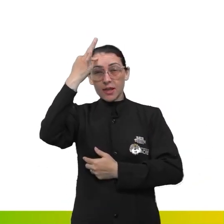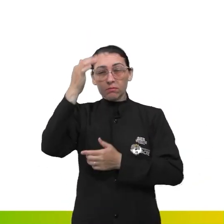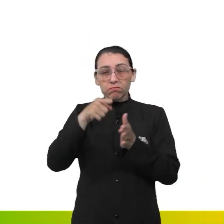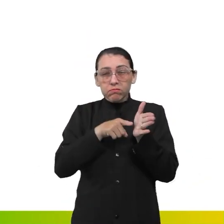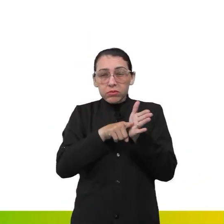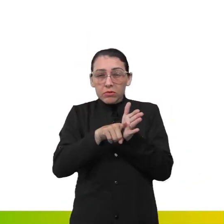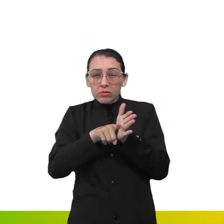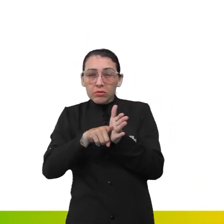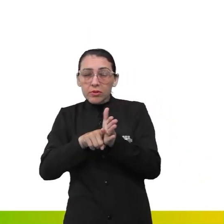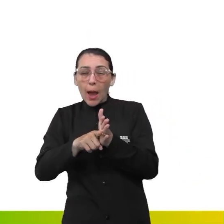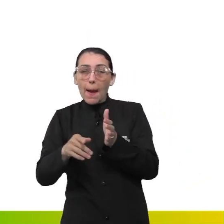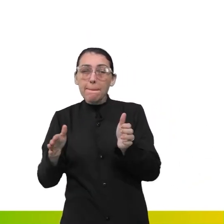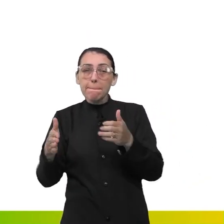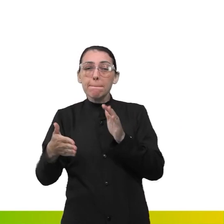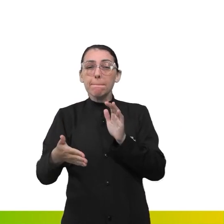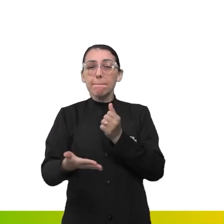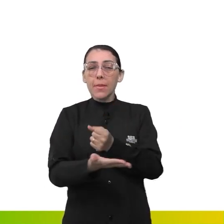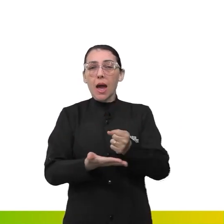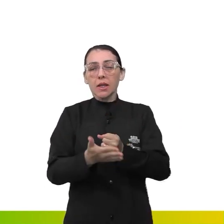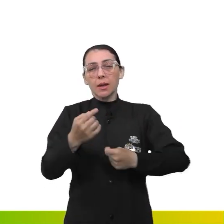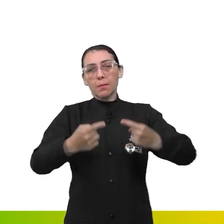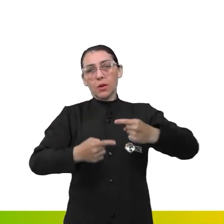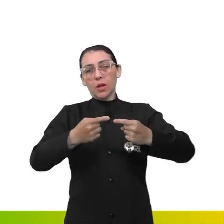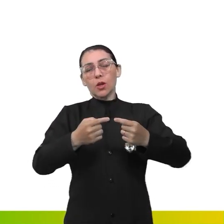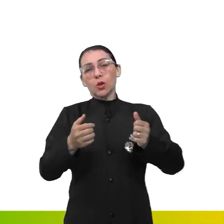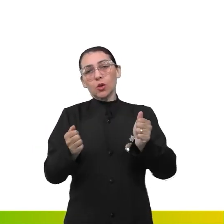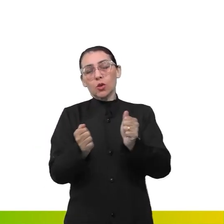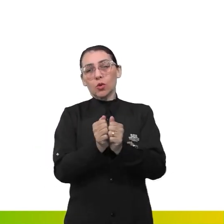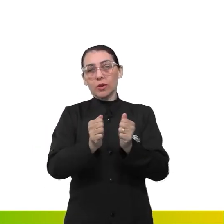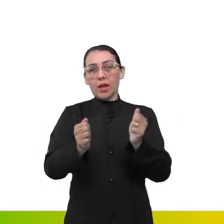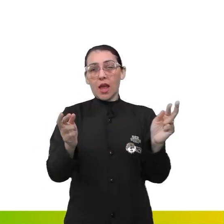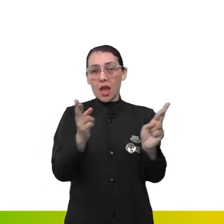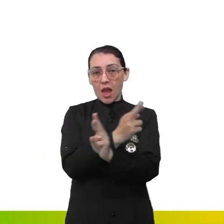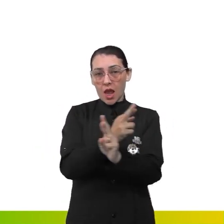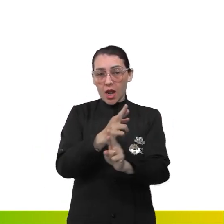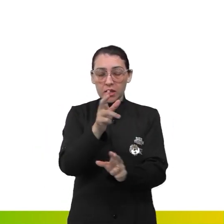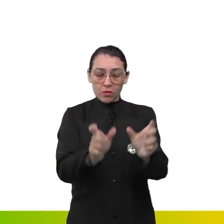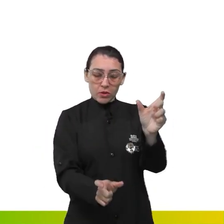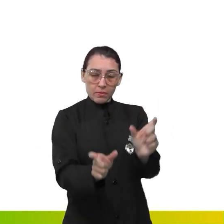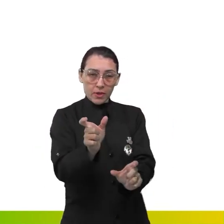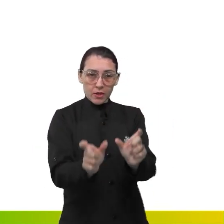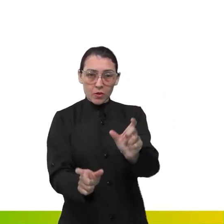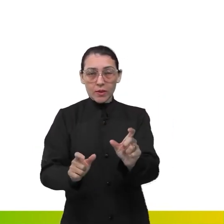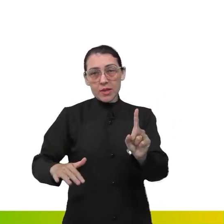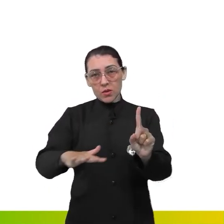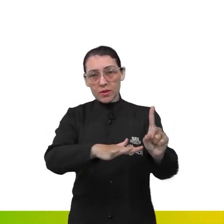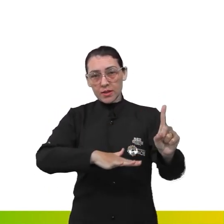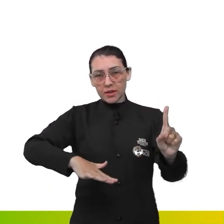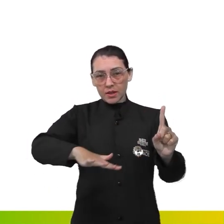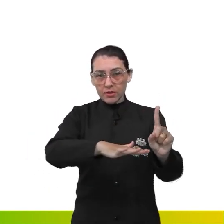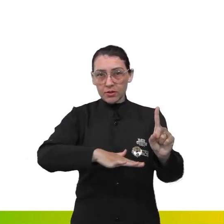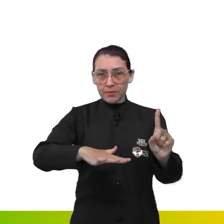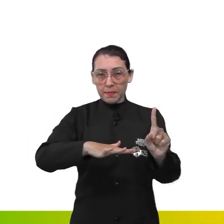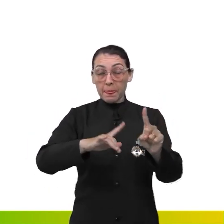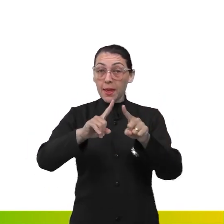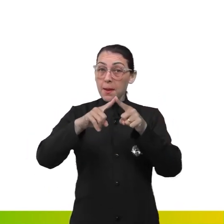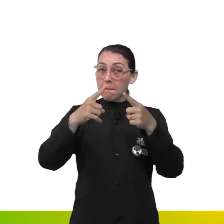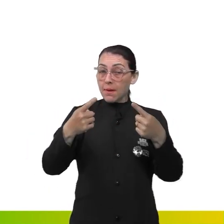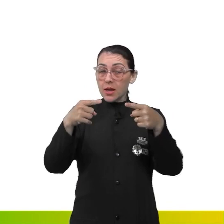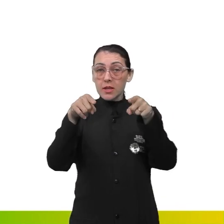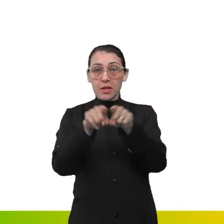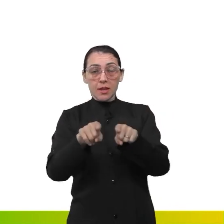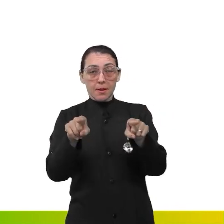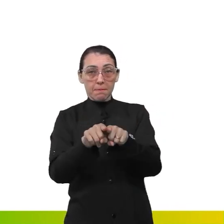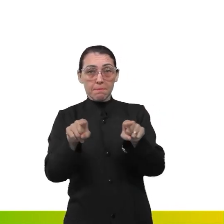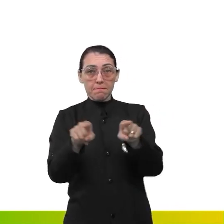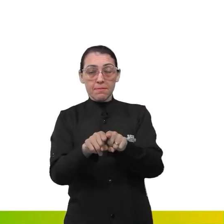os fundamentos da política, incluindo a relação entre indivíduo e sociedade. Mas inclui também